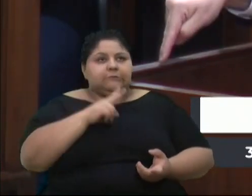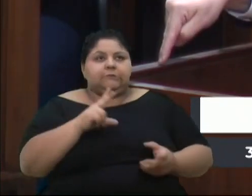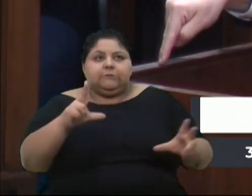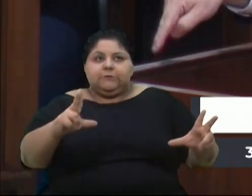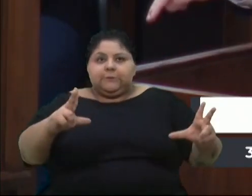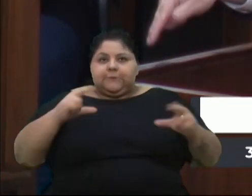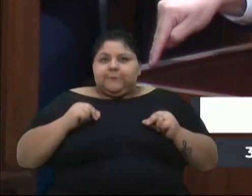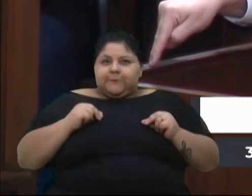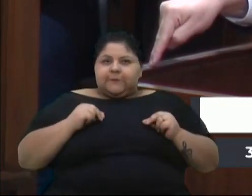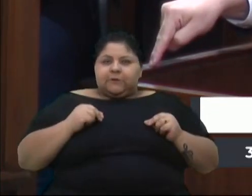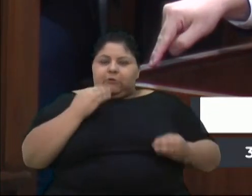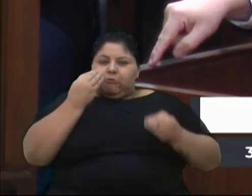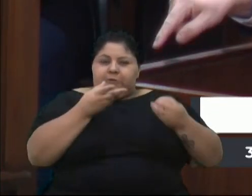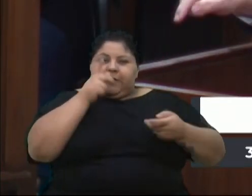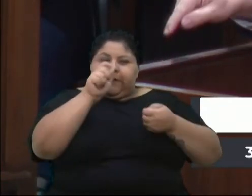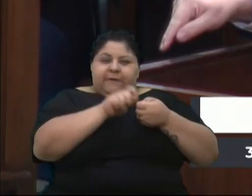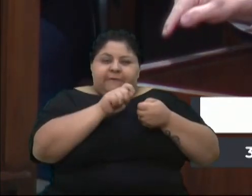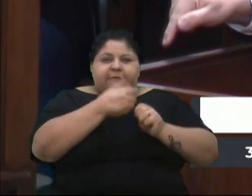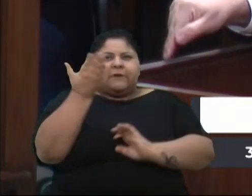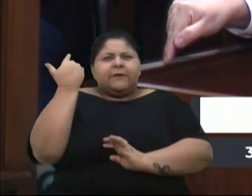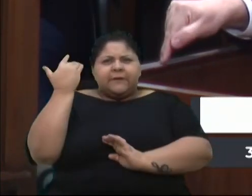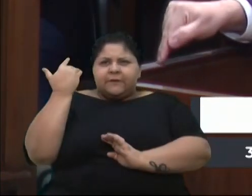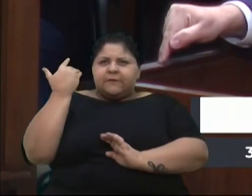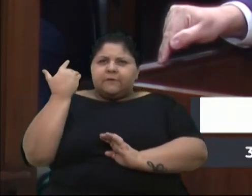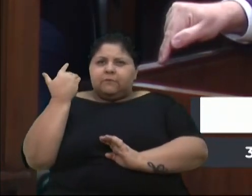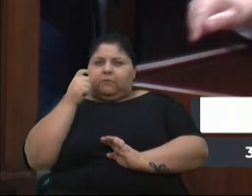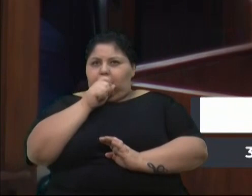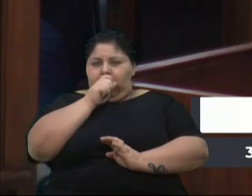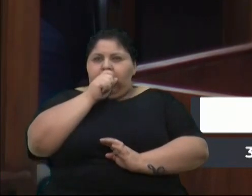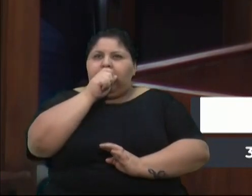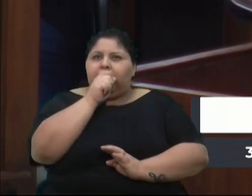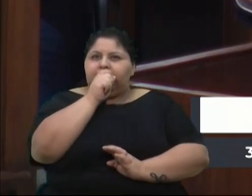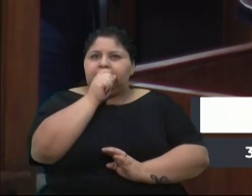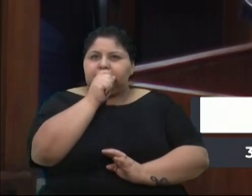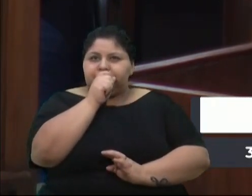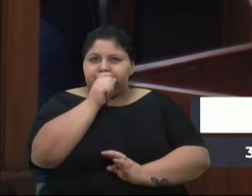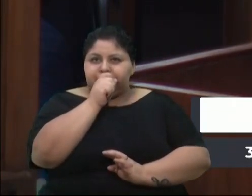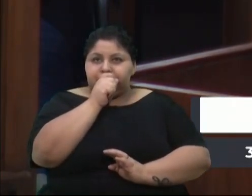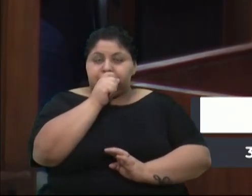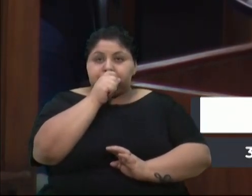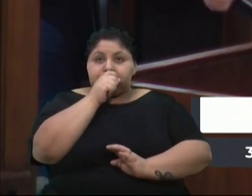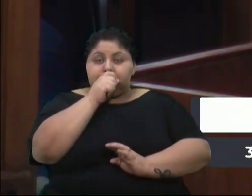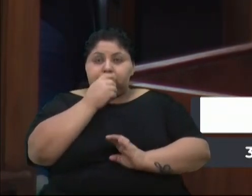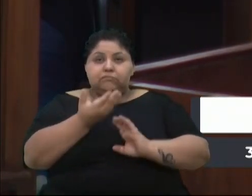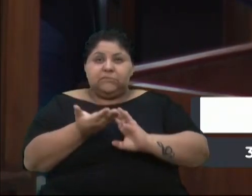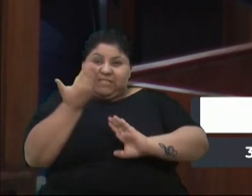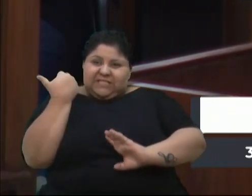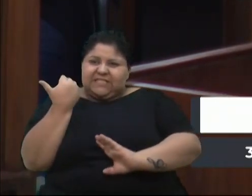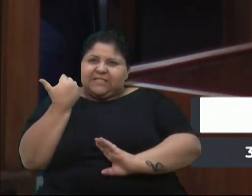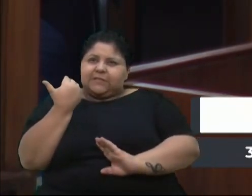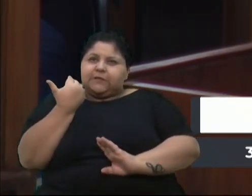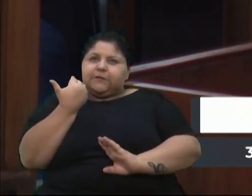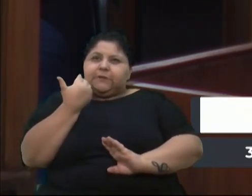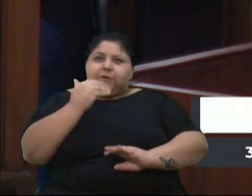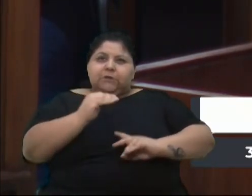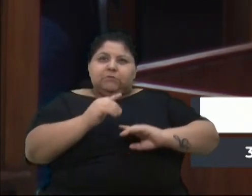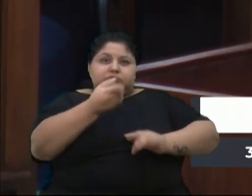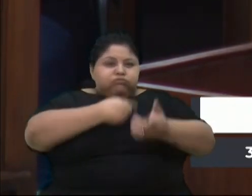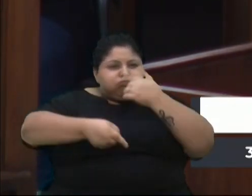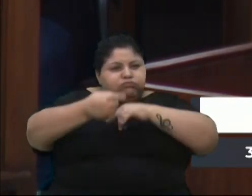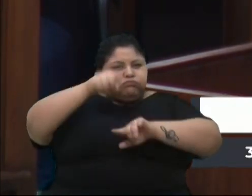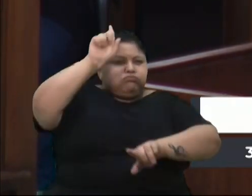aquele tratamento naquela época e ter um tratamento ao contrário, de enaltecer, de ajudar e